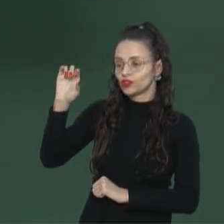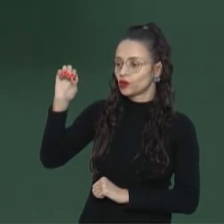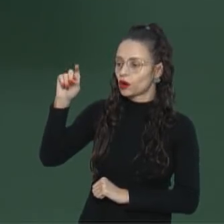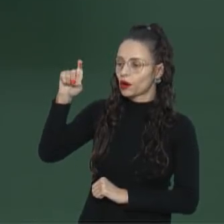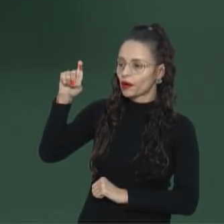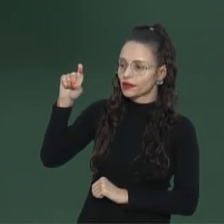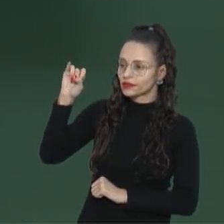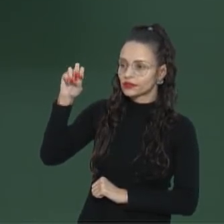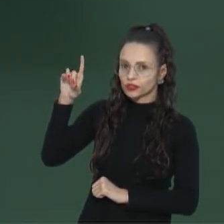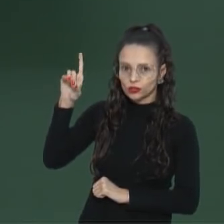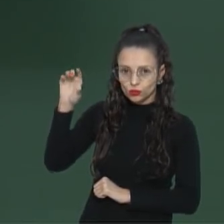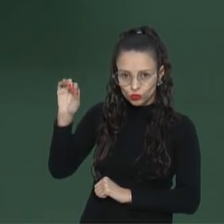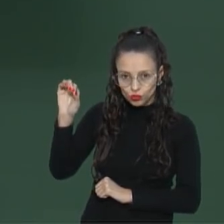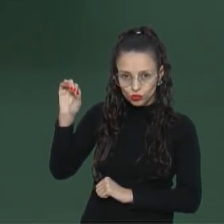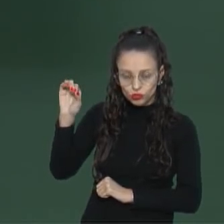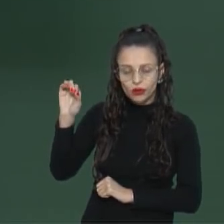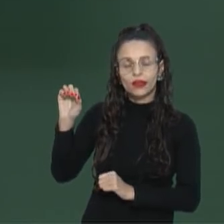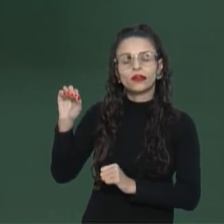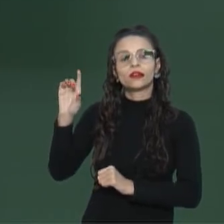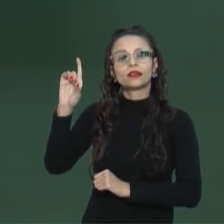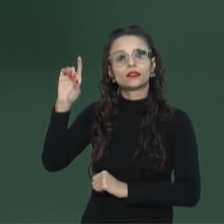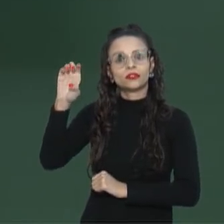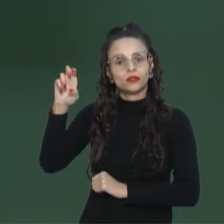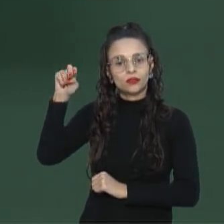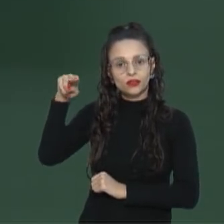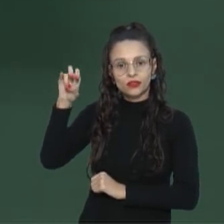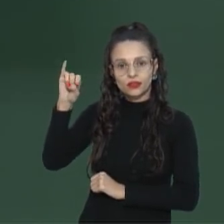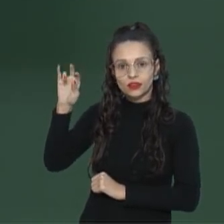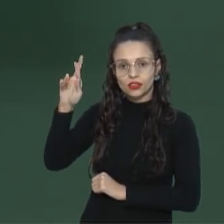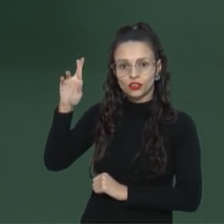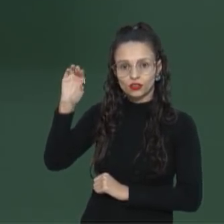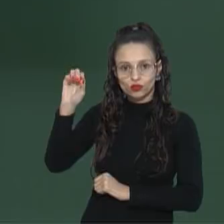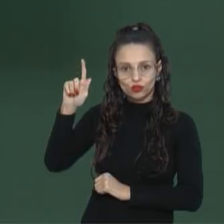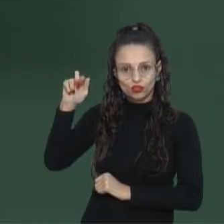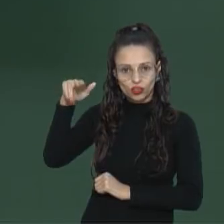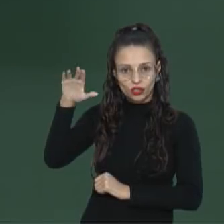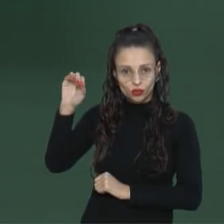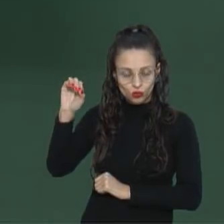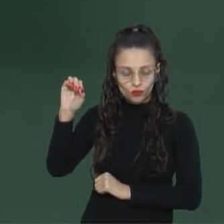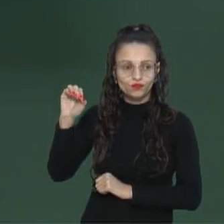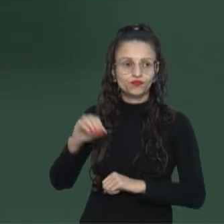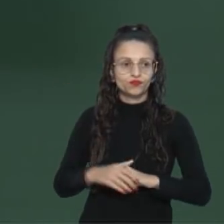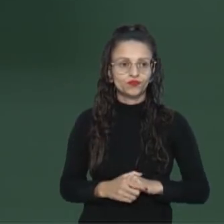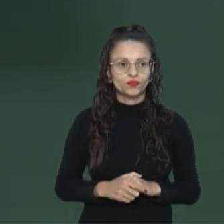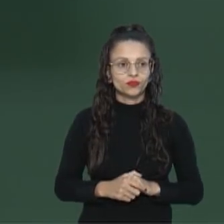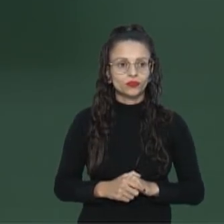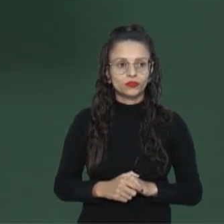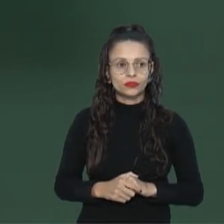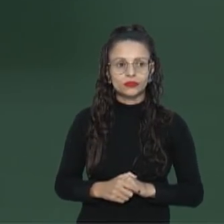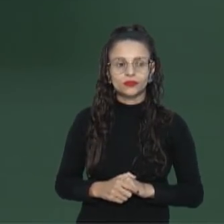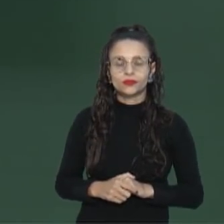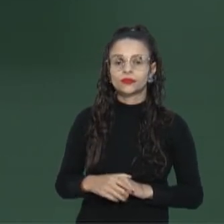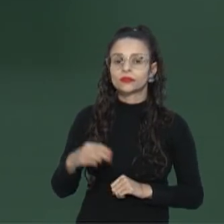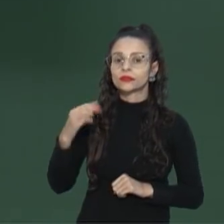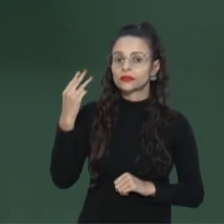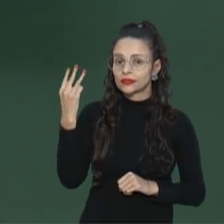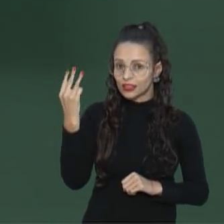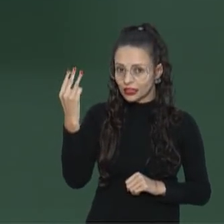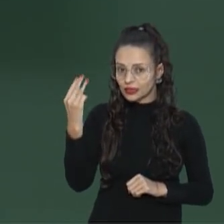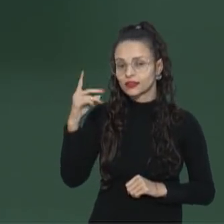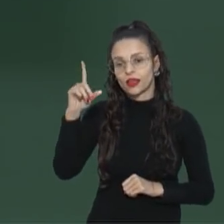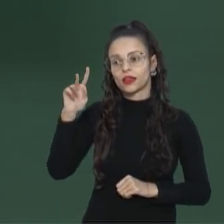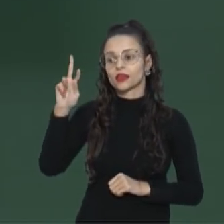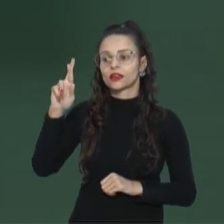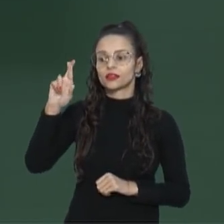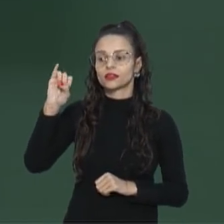ou dióxido de mononitrogênio. Três oxigênios e um nitrogênio, trióxido de nitrogênio